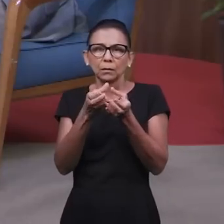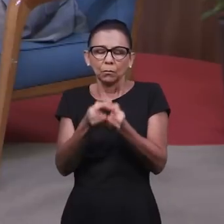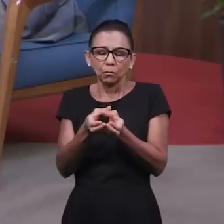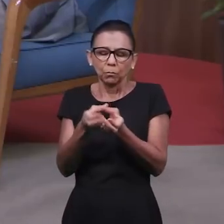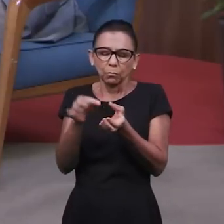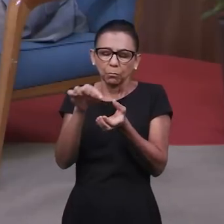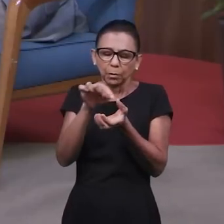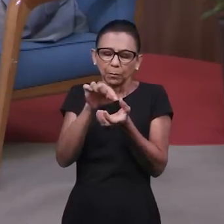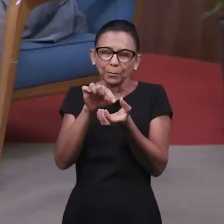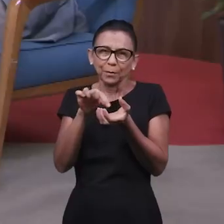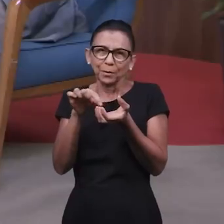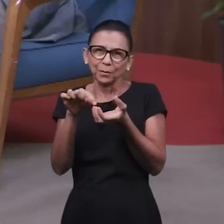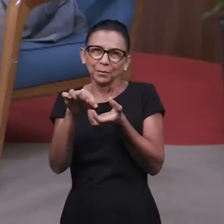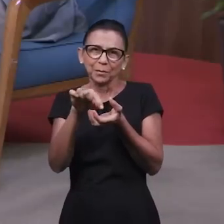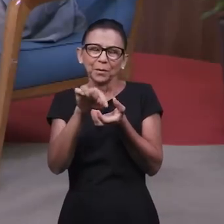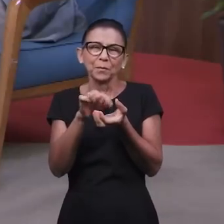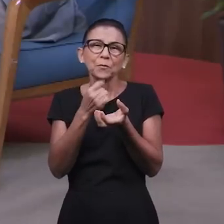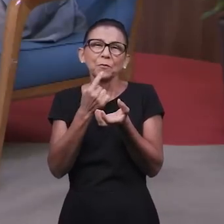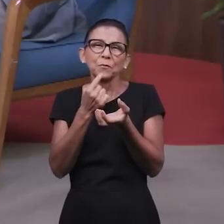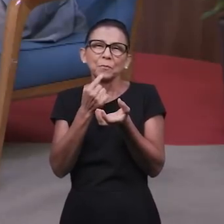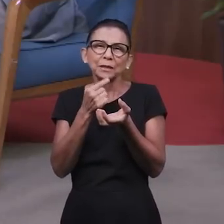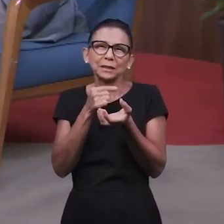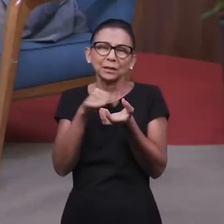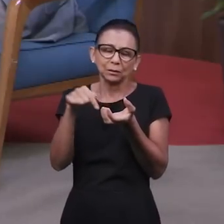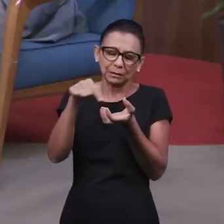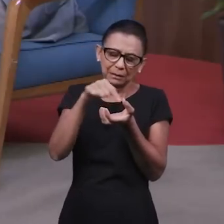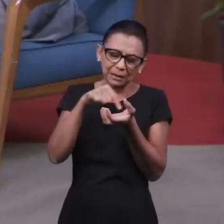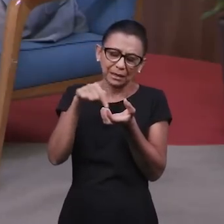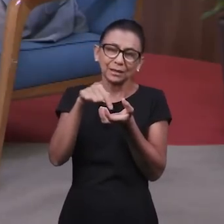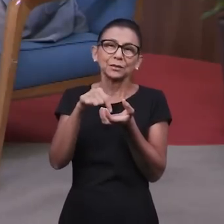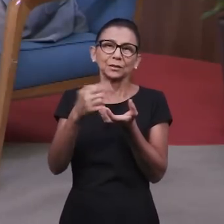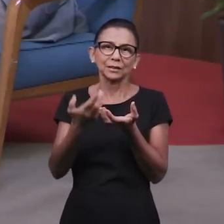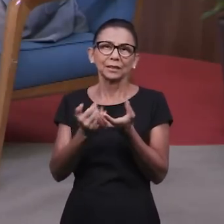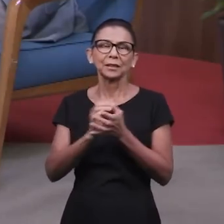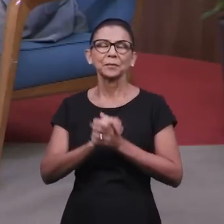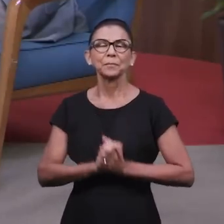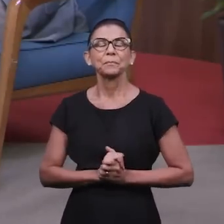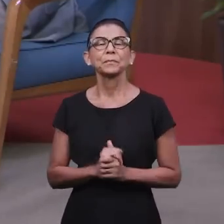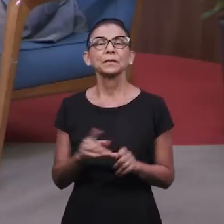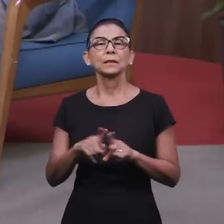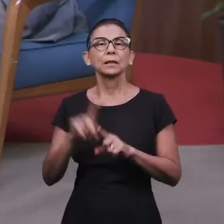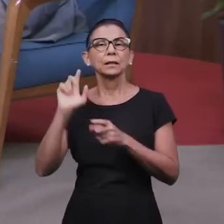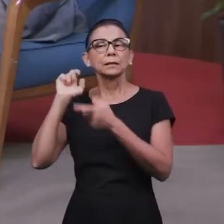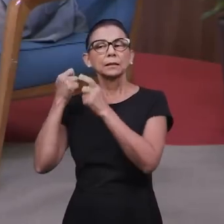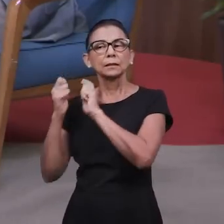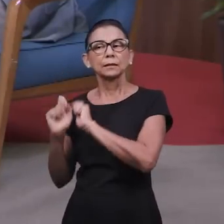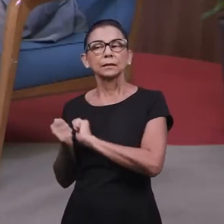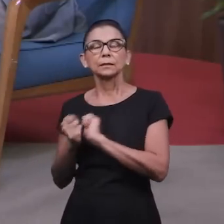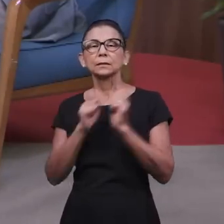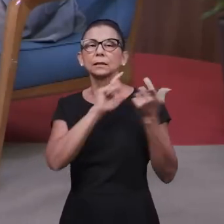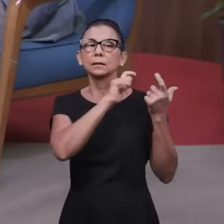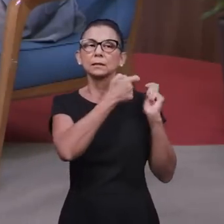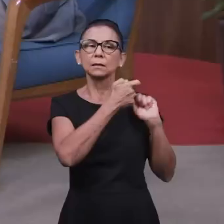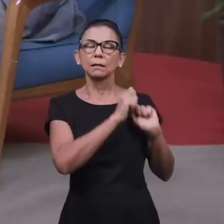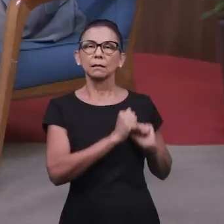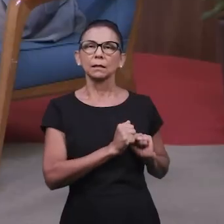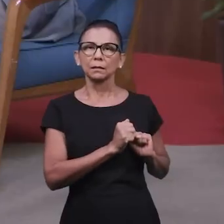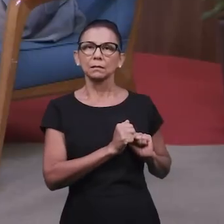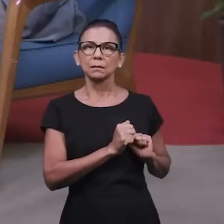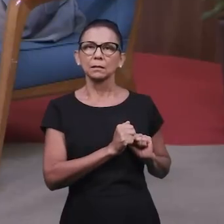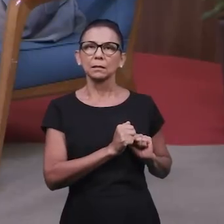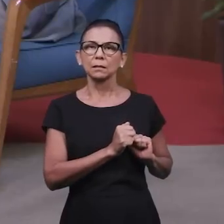seus favos, a sua vermelhidão também, as tranças, fala dos pensamentos.